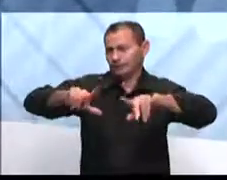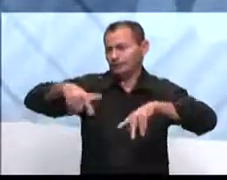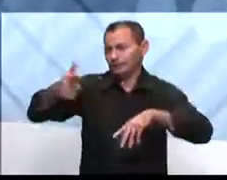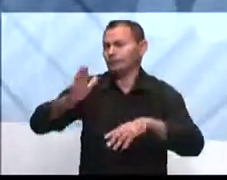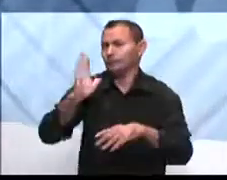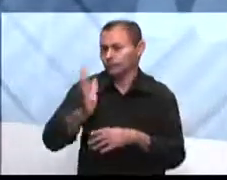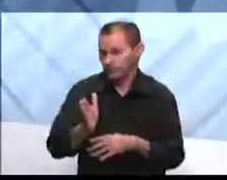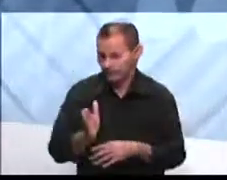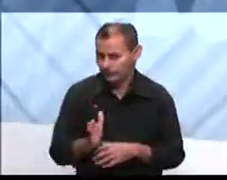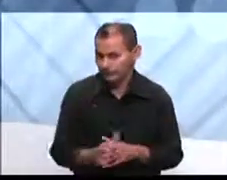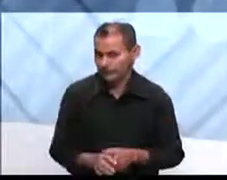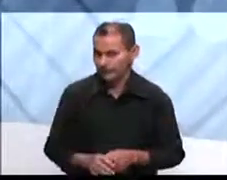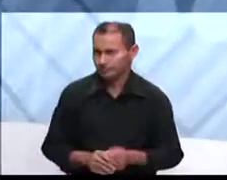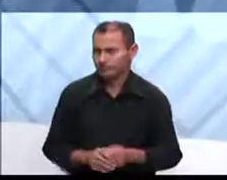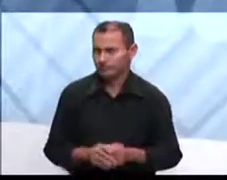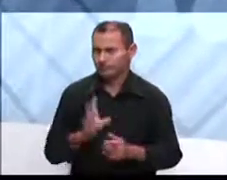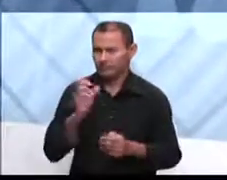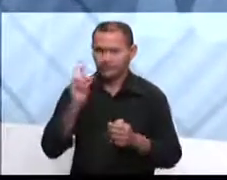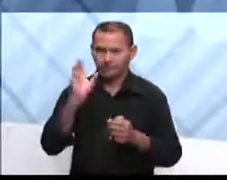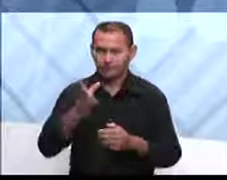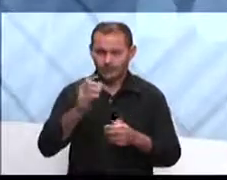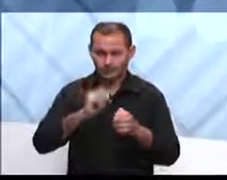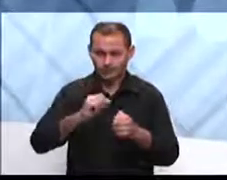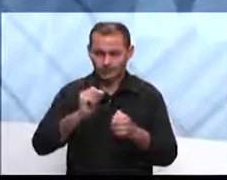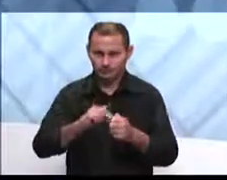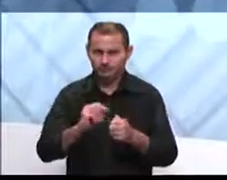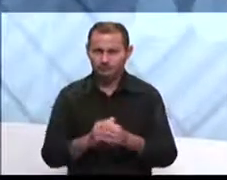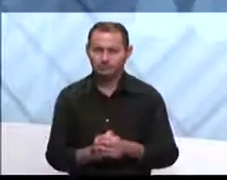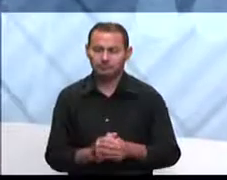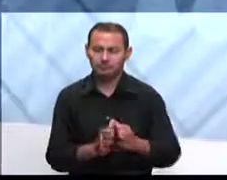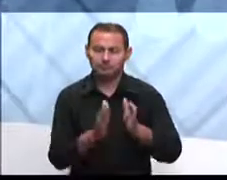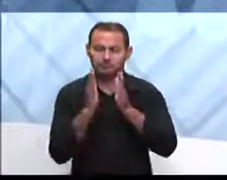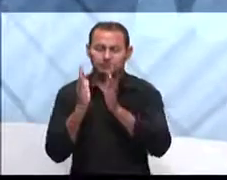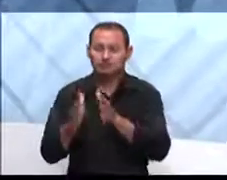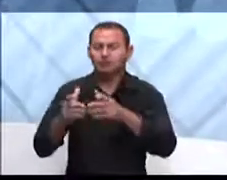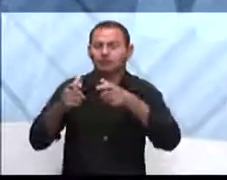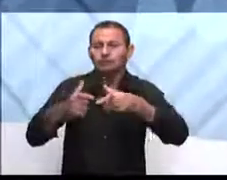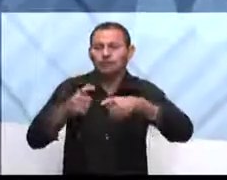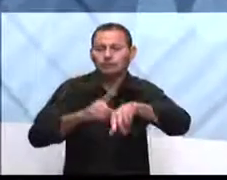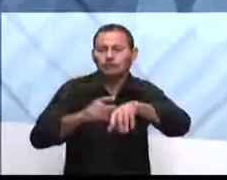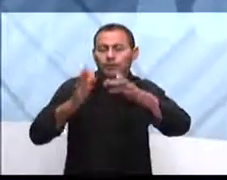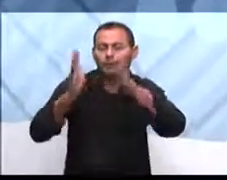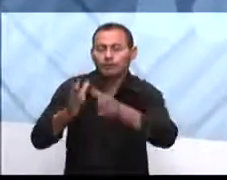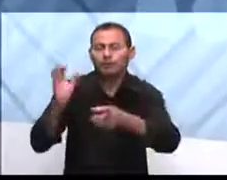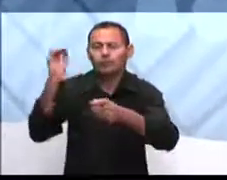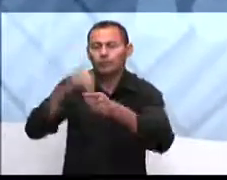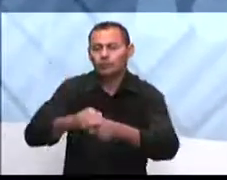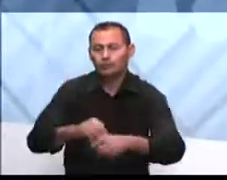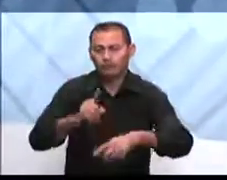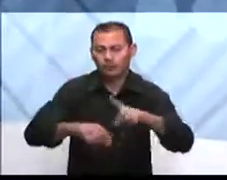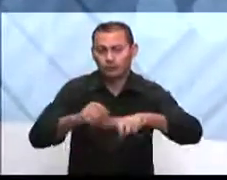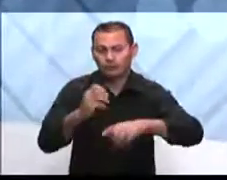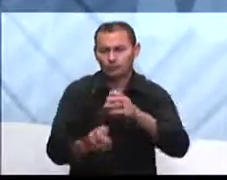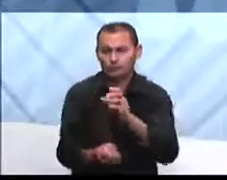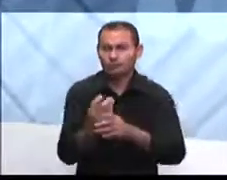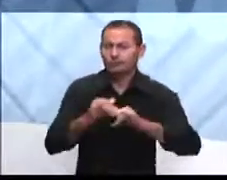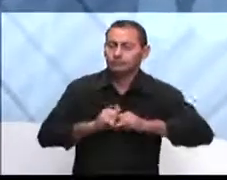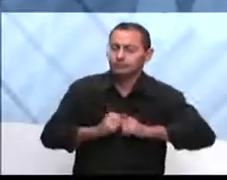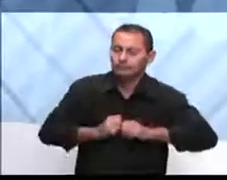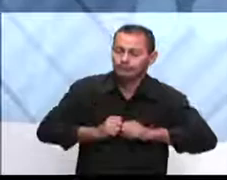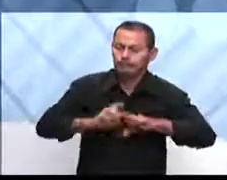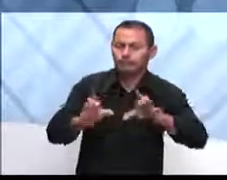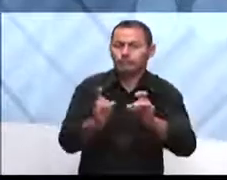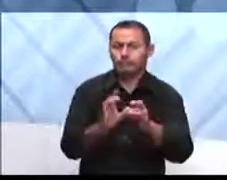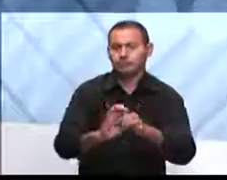ele já é realizada na etapa onde eu já lanço o produto no mercado.